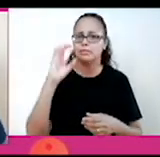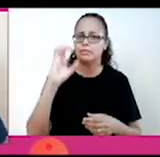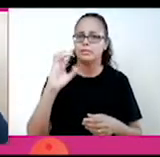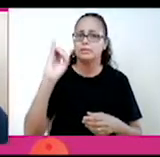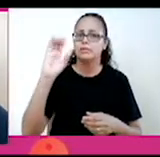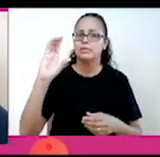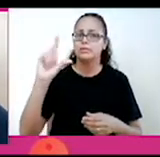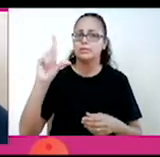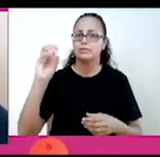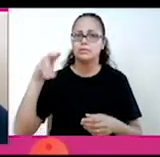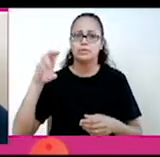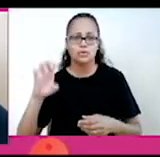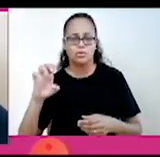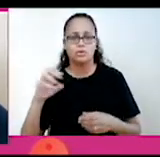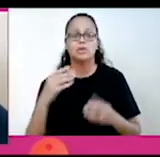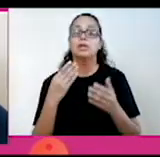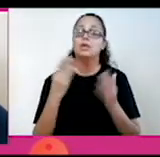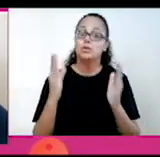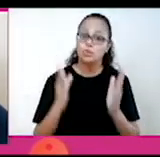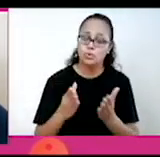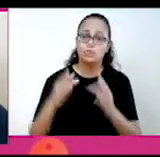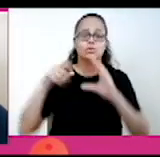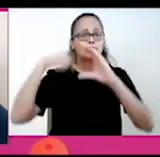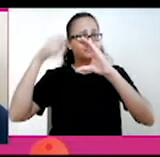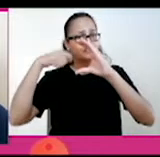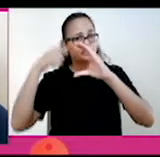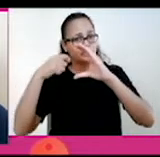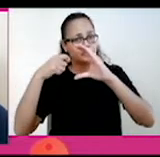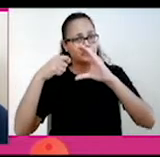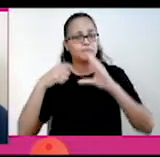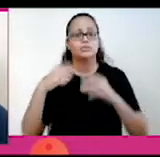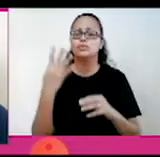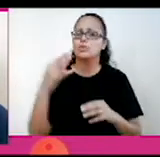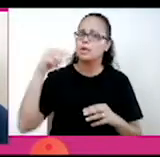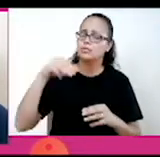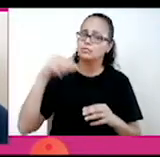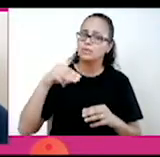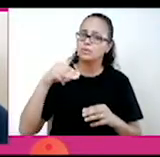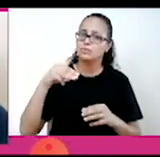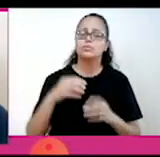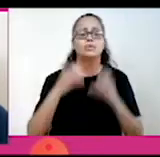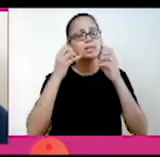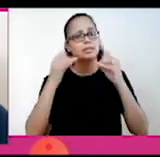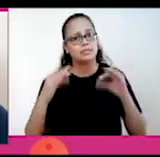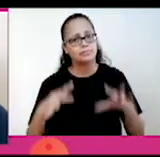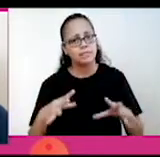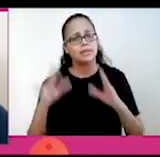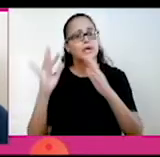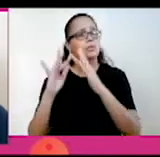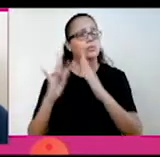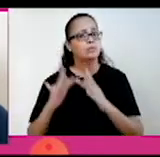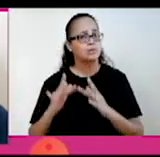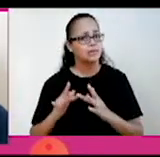né? Então vamos assistir primeiro na aula de hoje um pequeno vídeo, né? De cerca de uns 4 minutos, né? Falando, né, com um pouco mais de detalhes